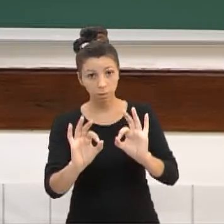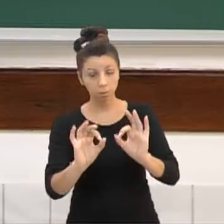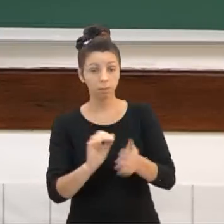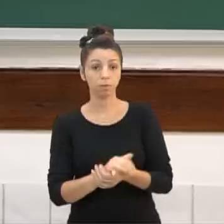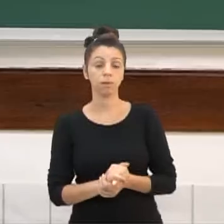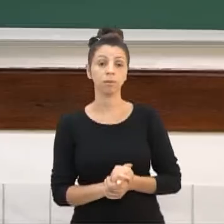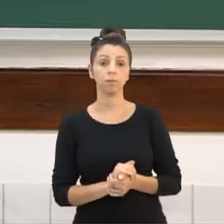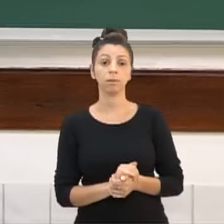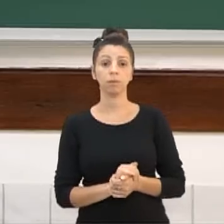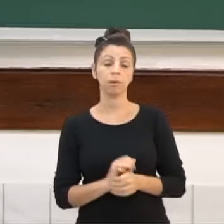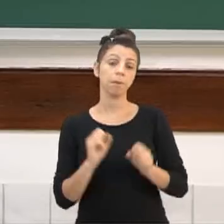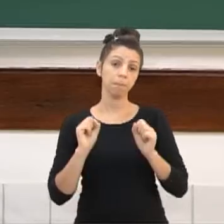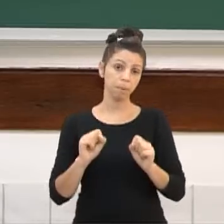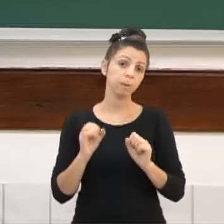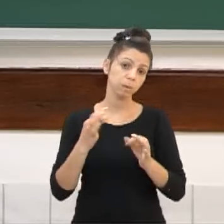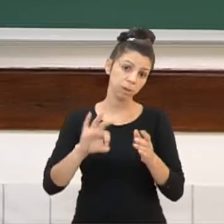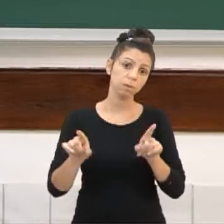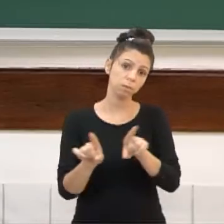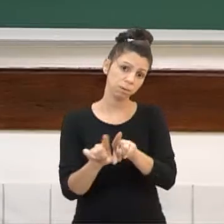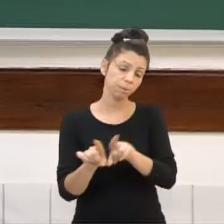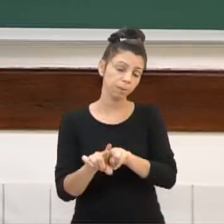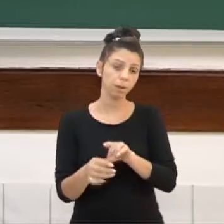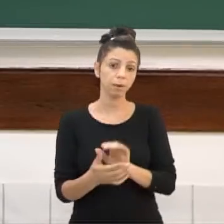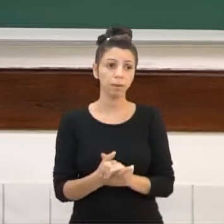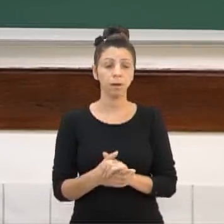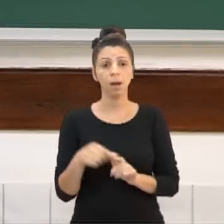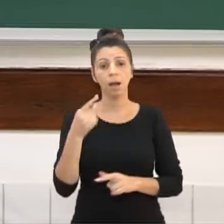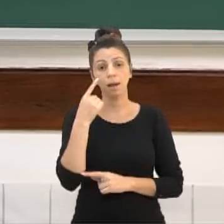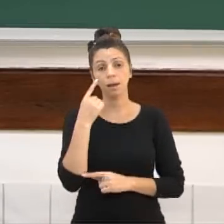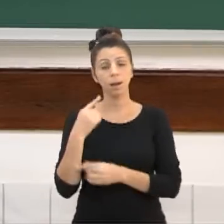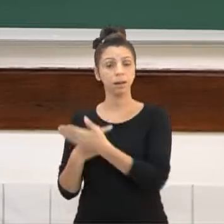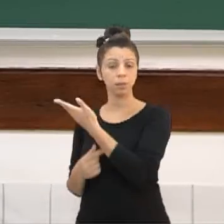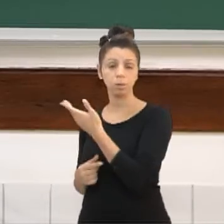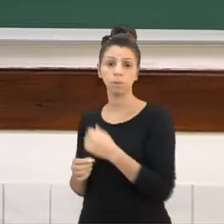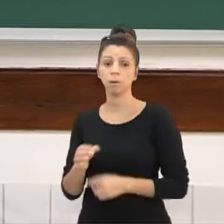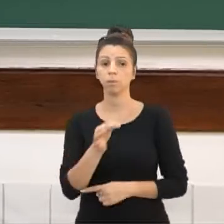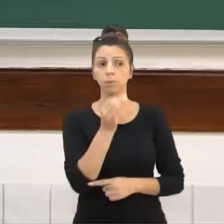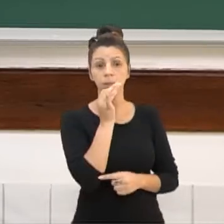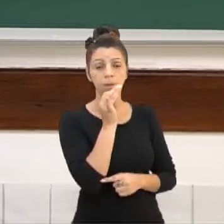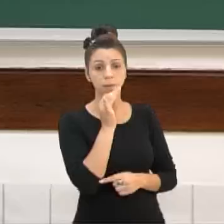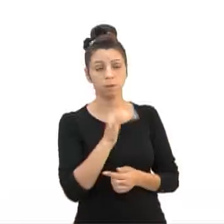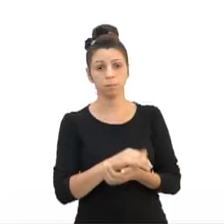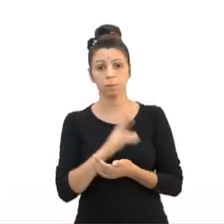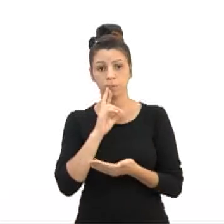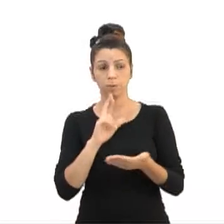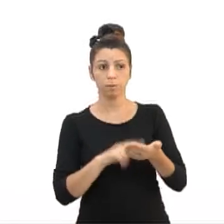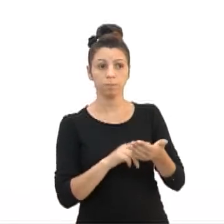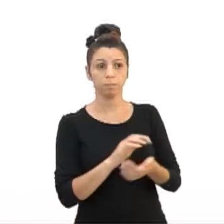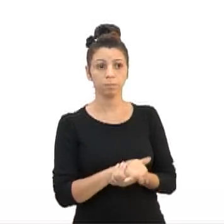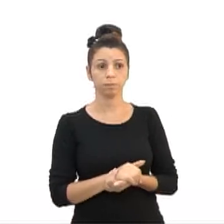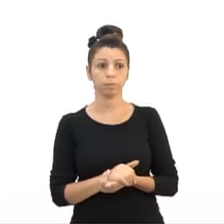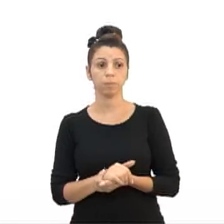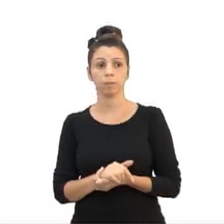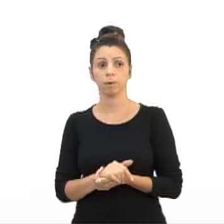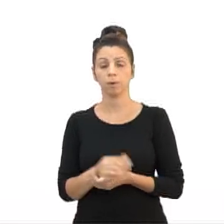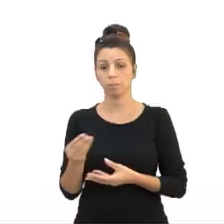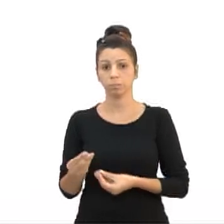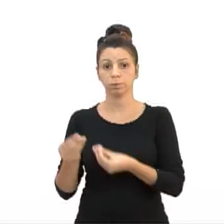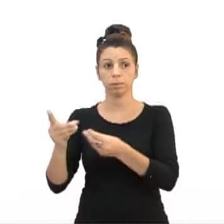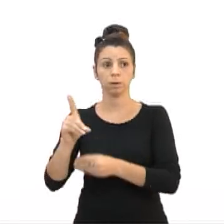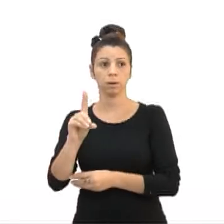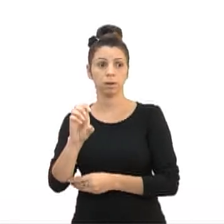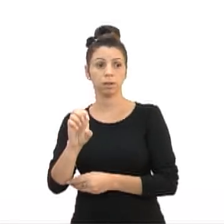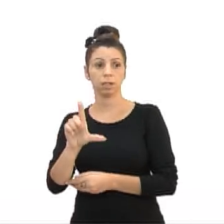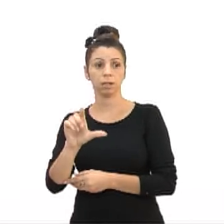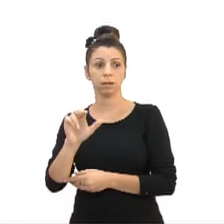vocês fizeram aí. Pode ser que esteja certa, tá? Então, aqui só vai uma sugestão de resposta. Então, por exemplo, delivery. Delivery é uma palavra que a